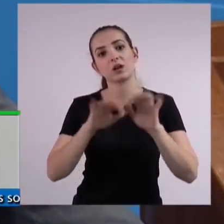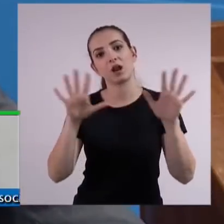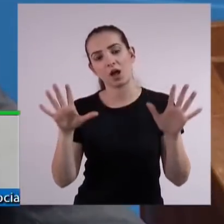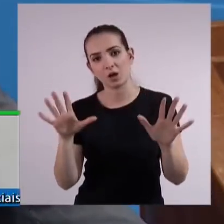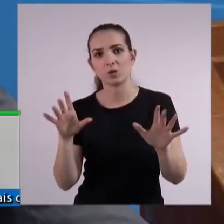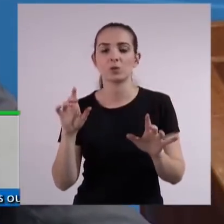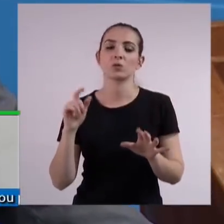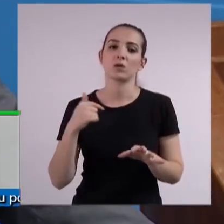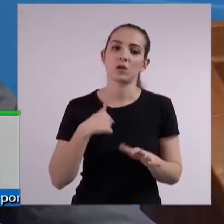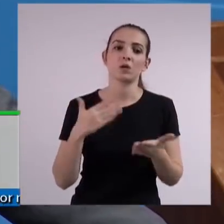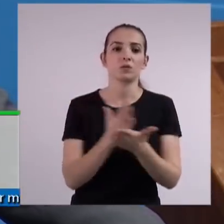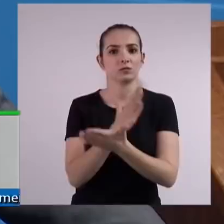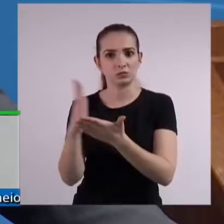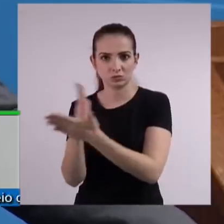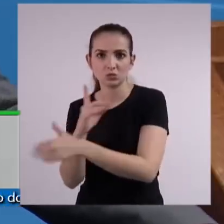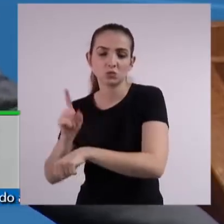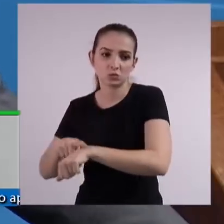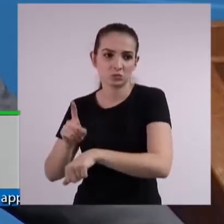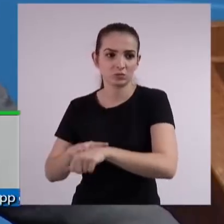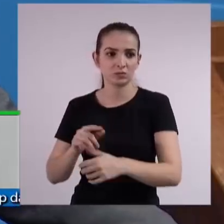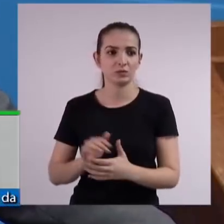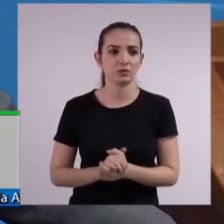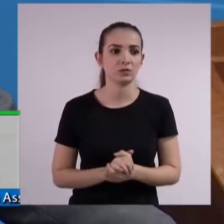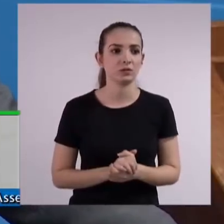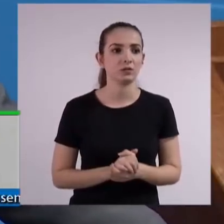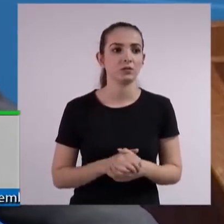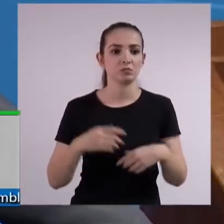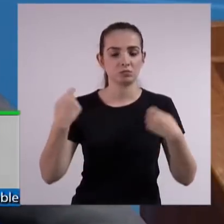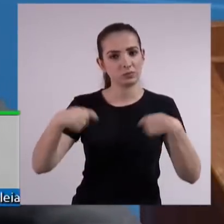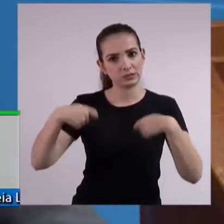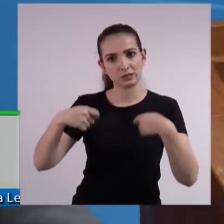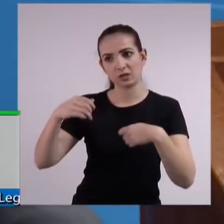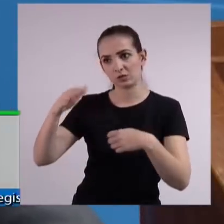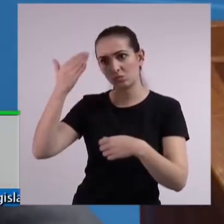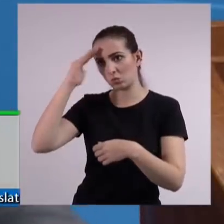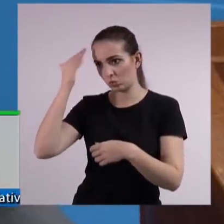vou precisar, em determinados momentos, de contar com a